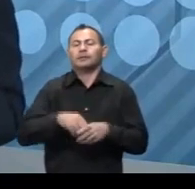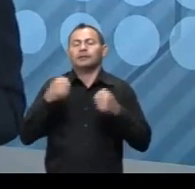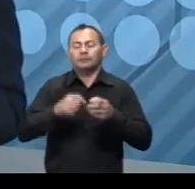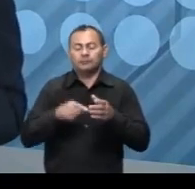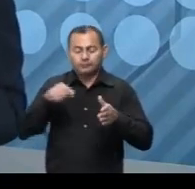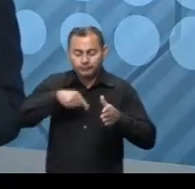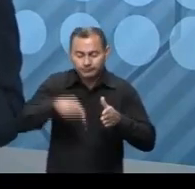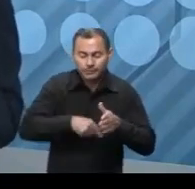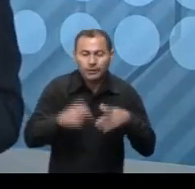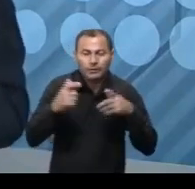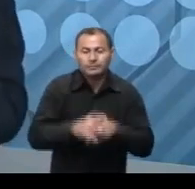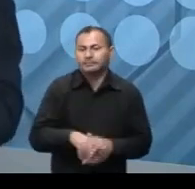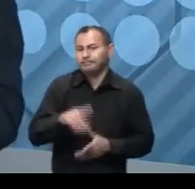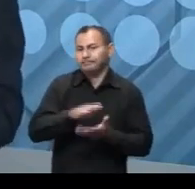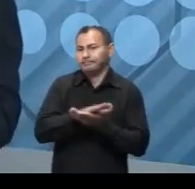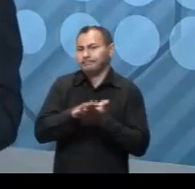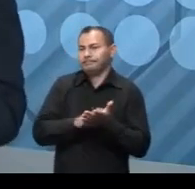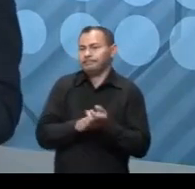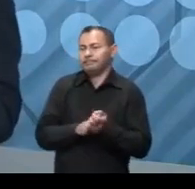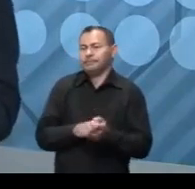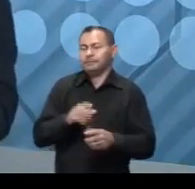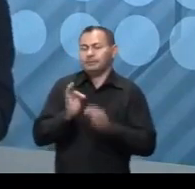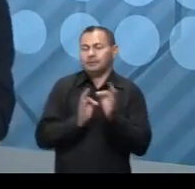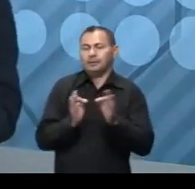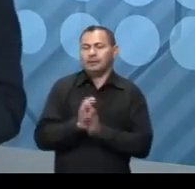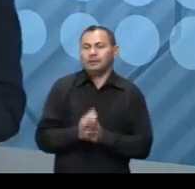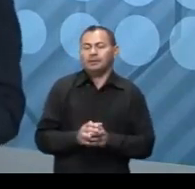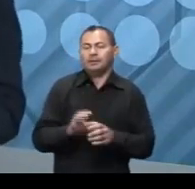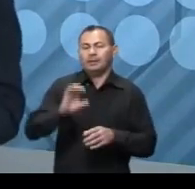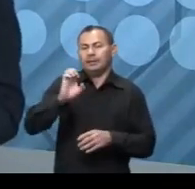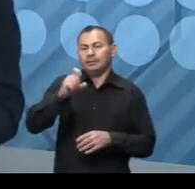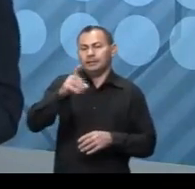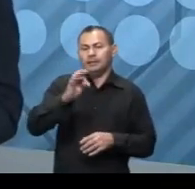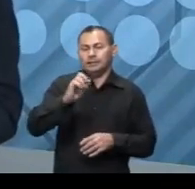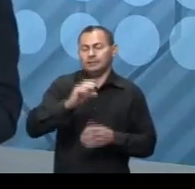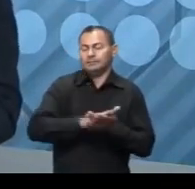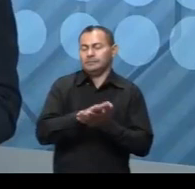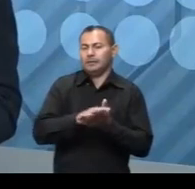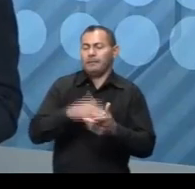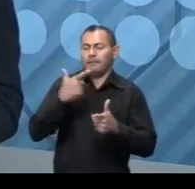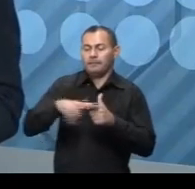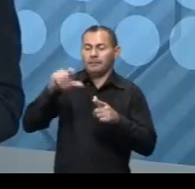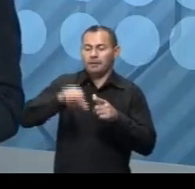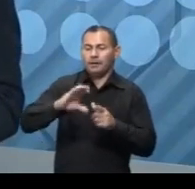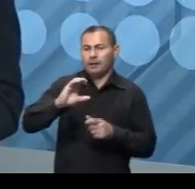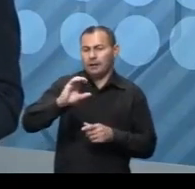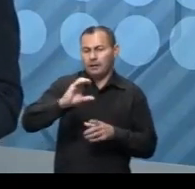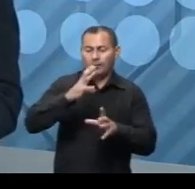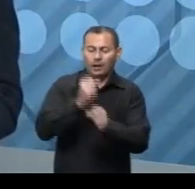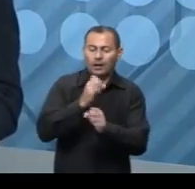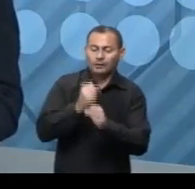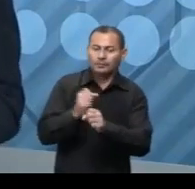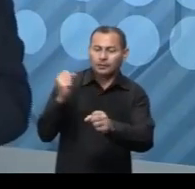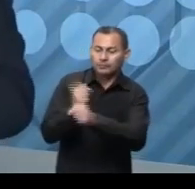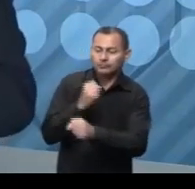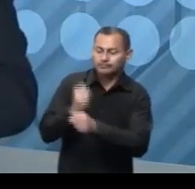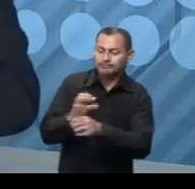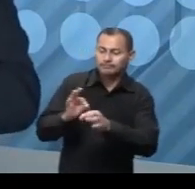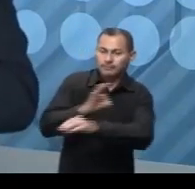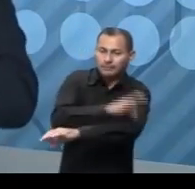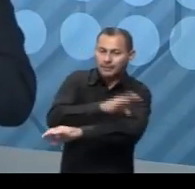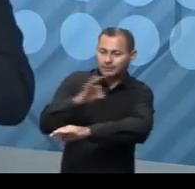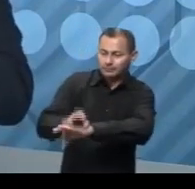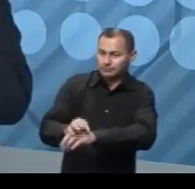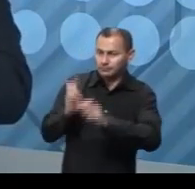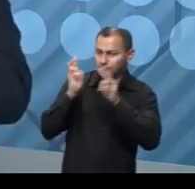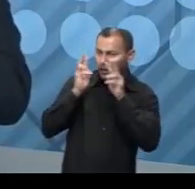devo furar, para não ter aquele esquema da excentricidade, para não prejudicar o cálculo da minha estrutura, tá? Então